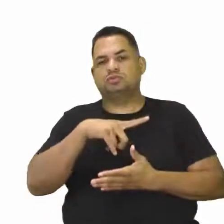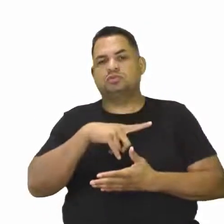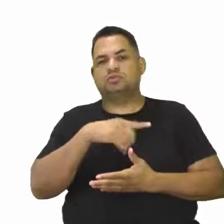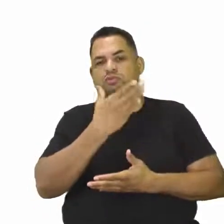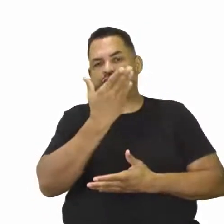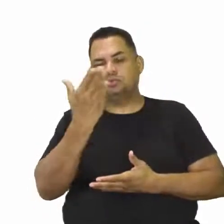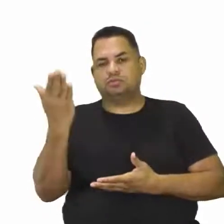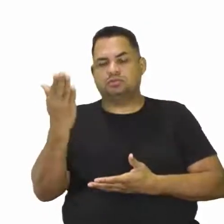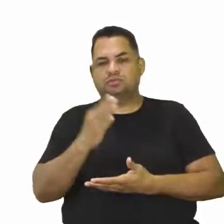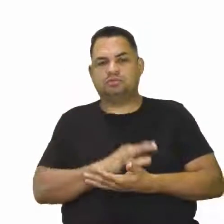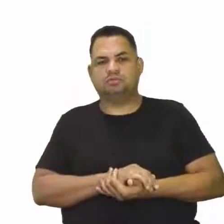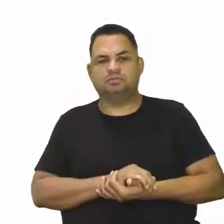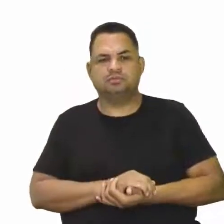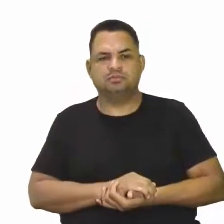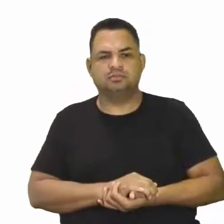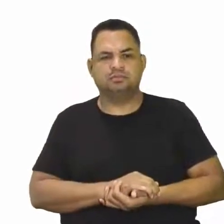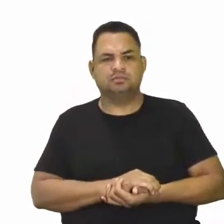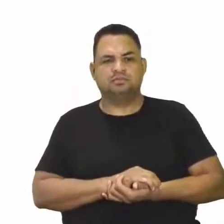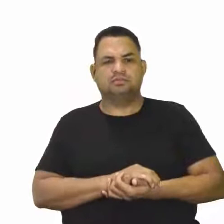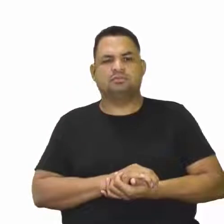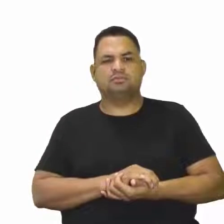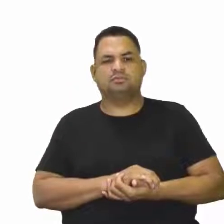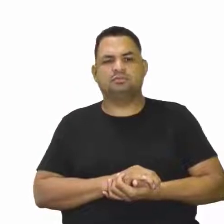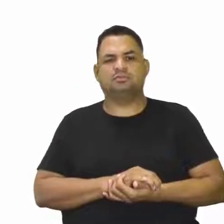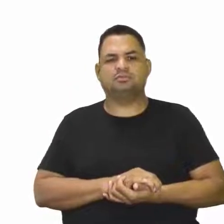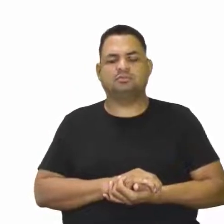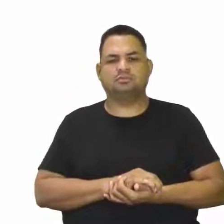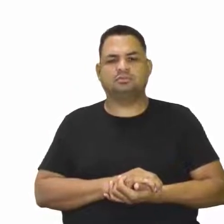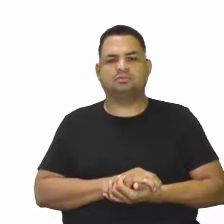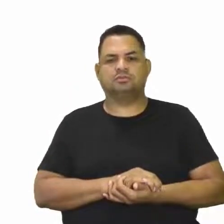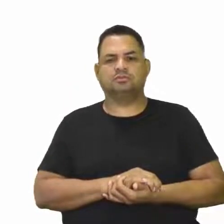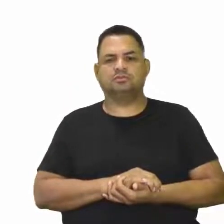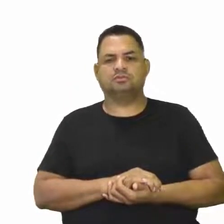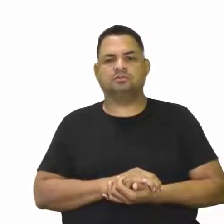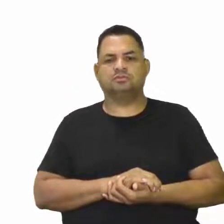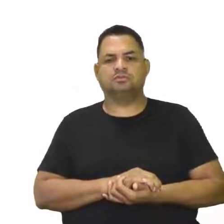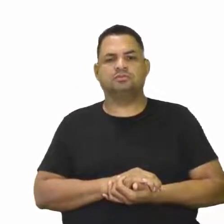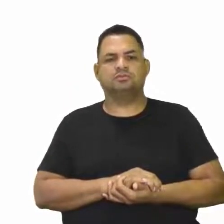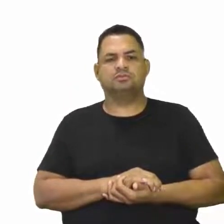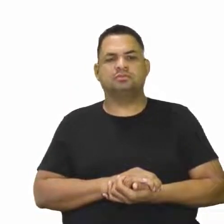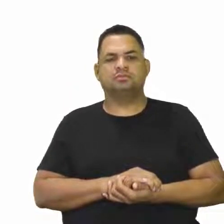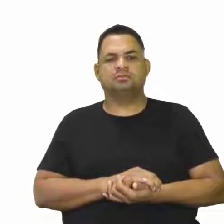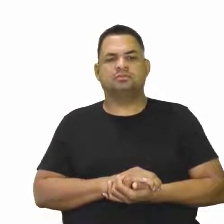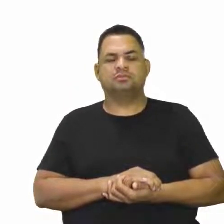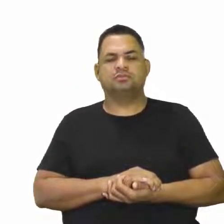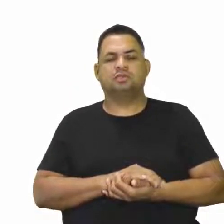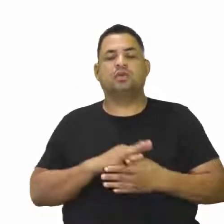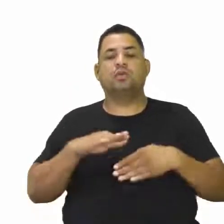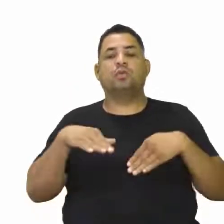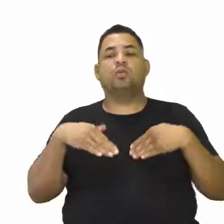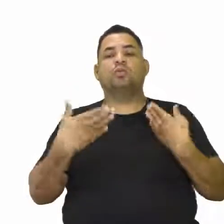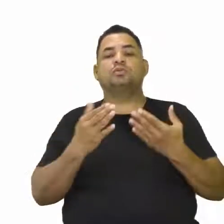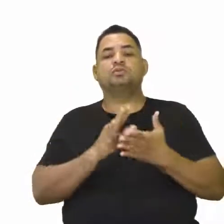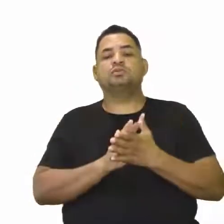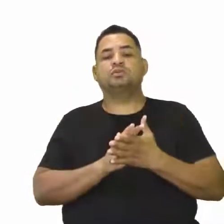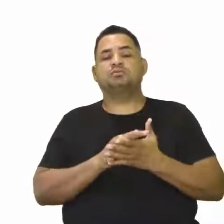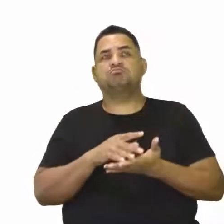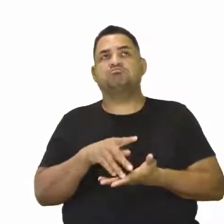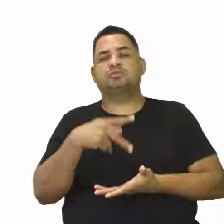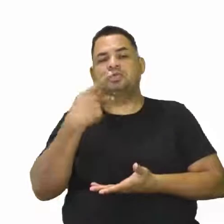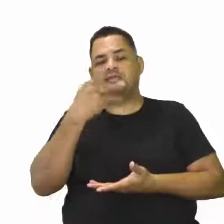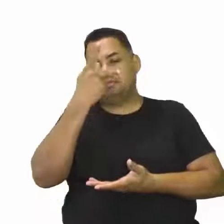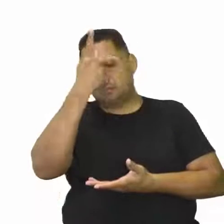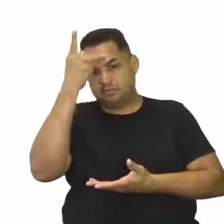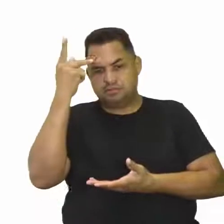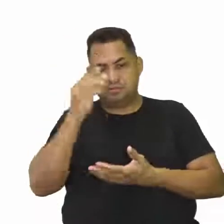Por exemplo, te chamei para que vayas comigo al cine. Quando a gente fala para a pessoa assim,